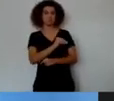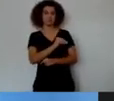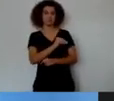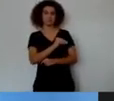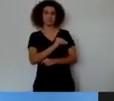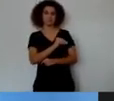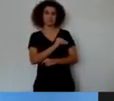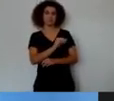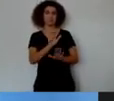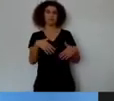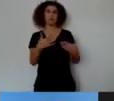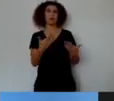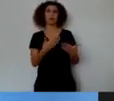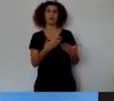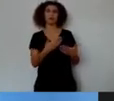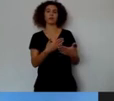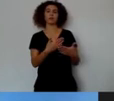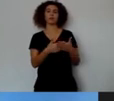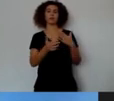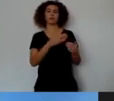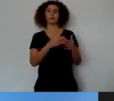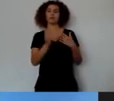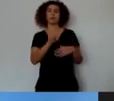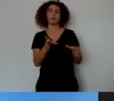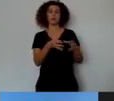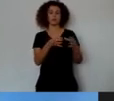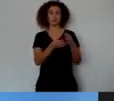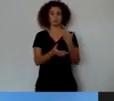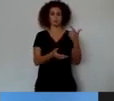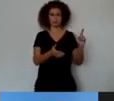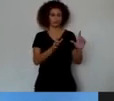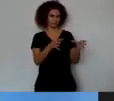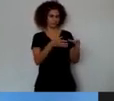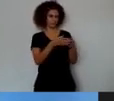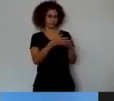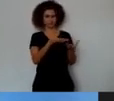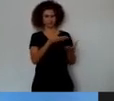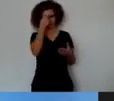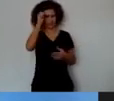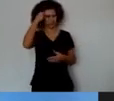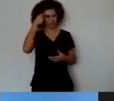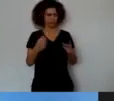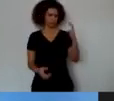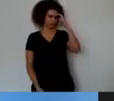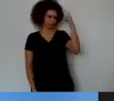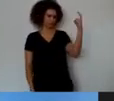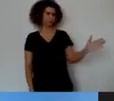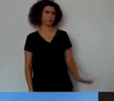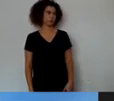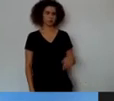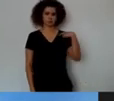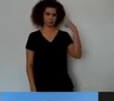qualquer produção, né, de segunda classe, porque negro, intelectual, tá louco, né? Então, já é considerado menos, nesse